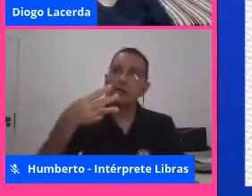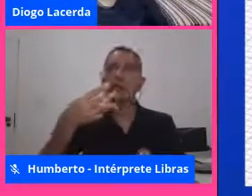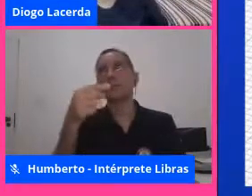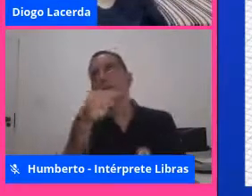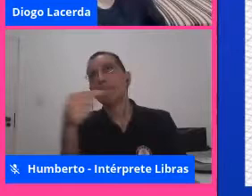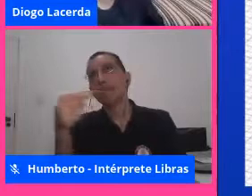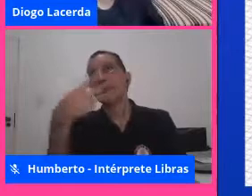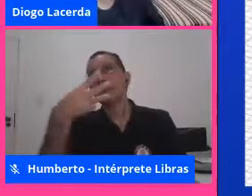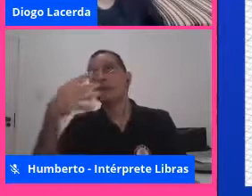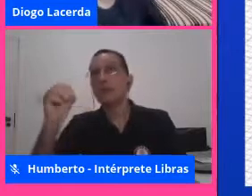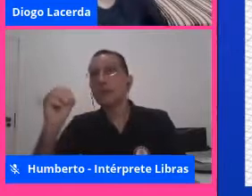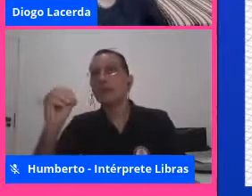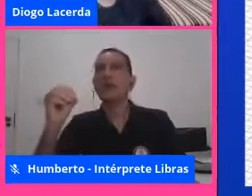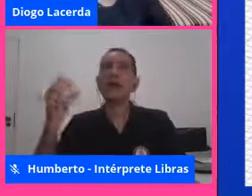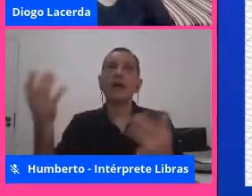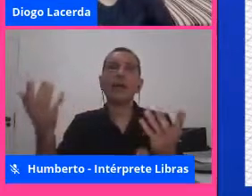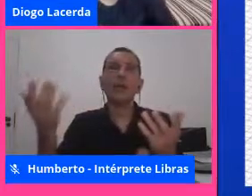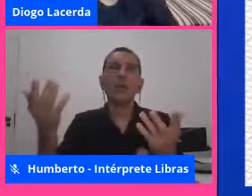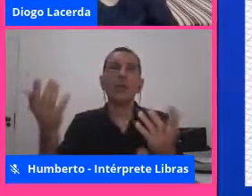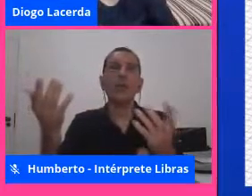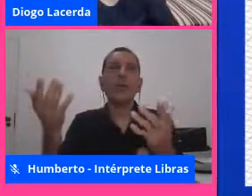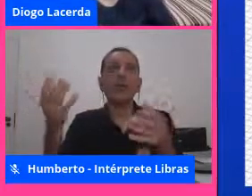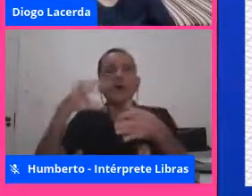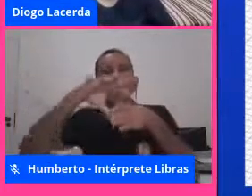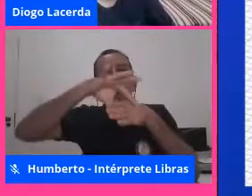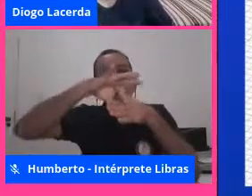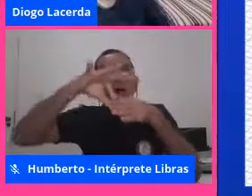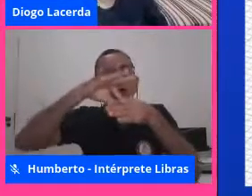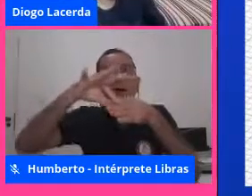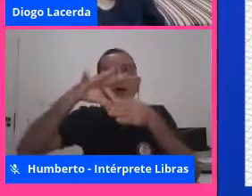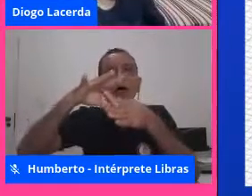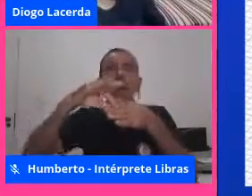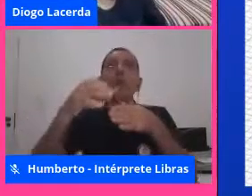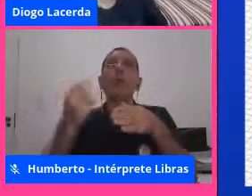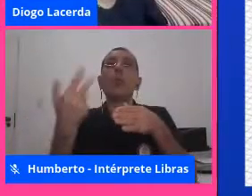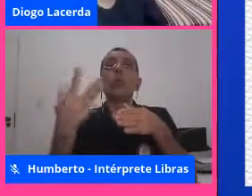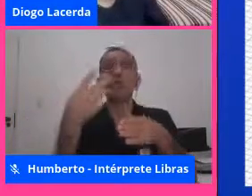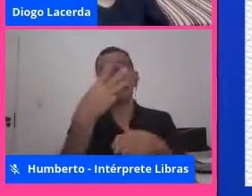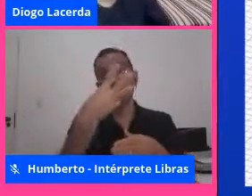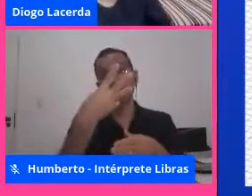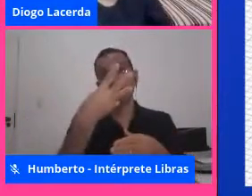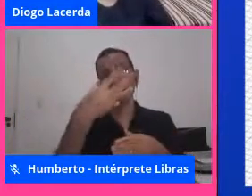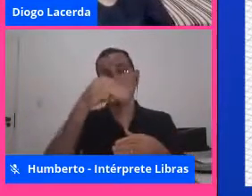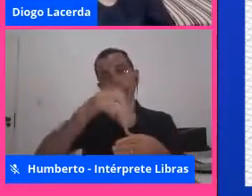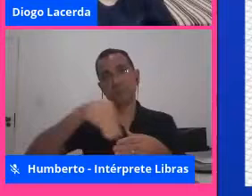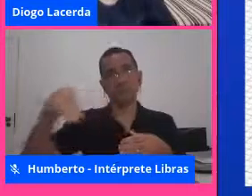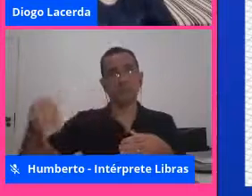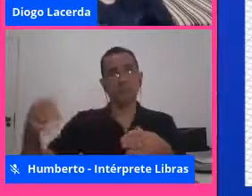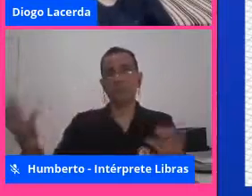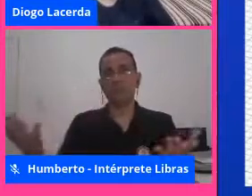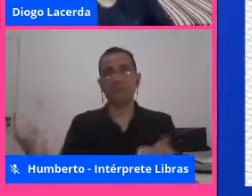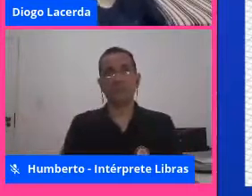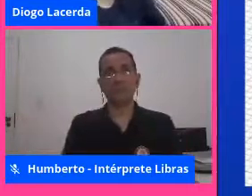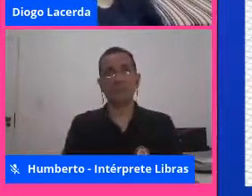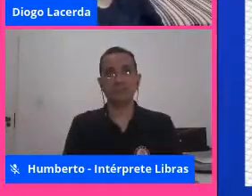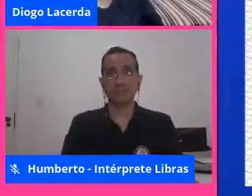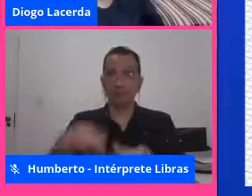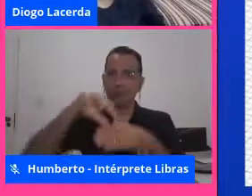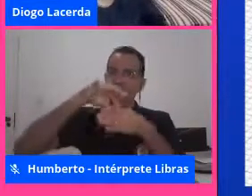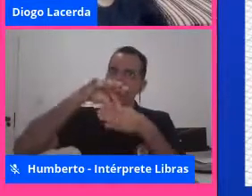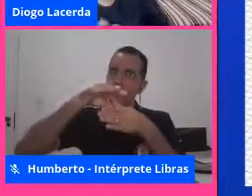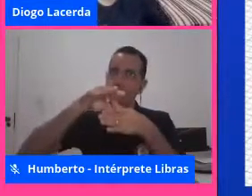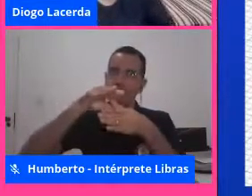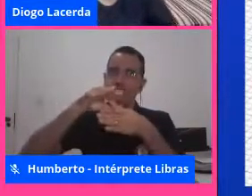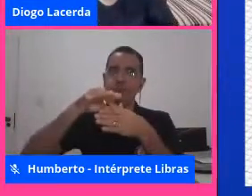parede de 30 milímetros. De 30 não, de 3 milímetros. Que é justamente uma espessura até razoavelmente grossa para o